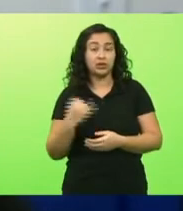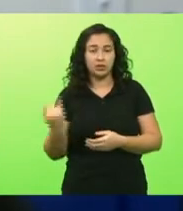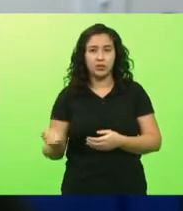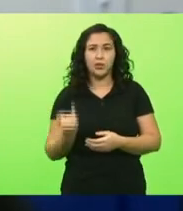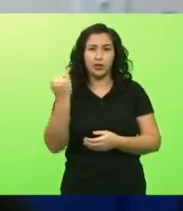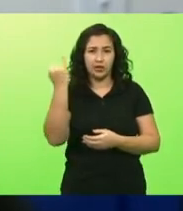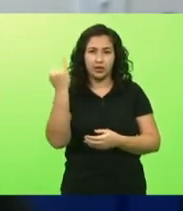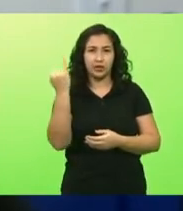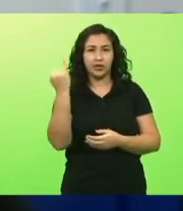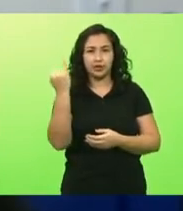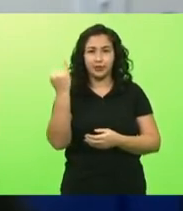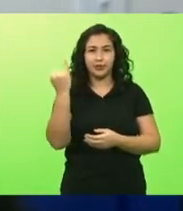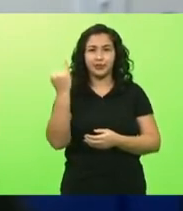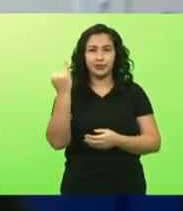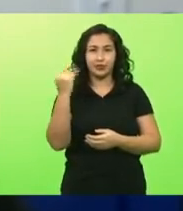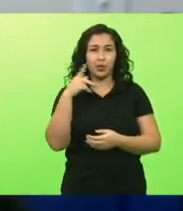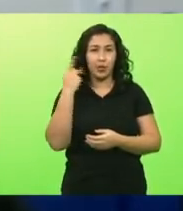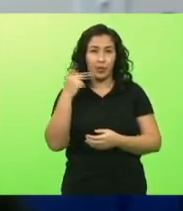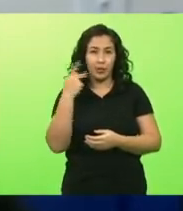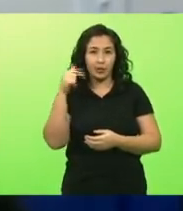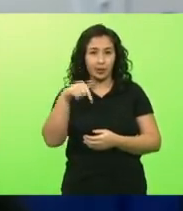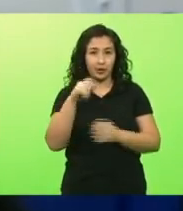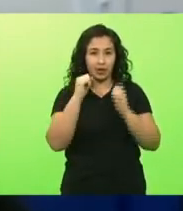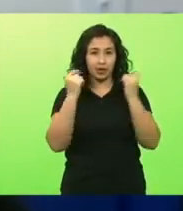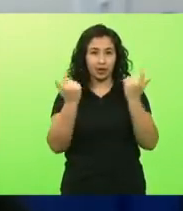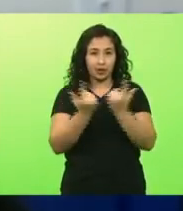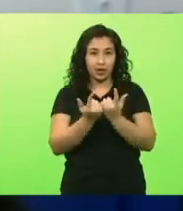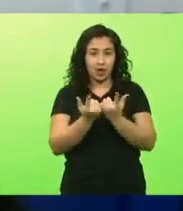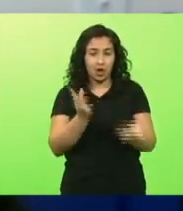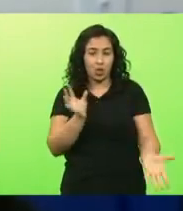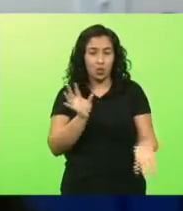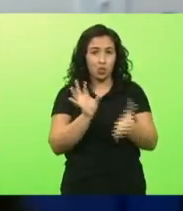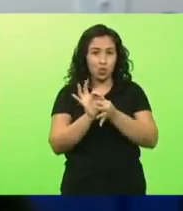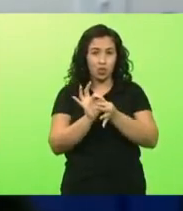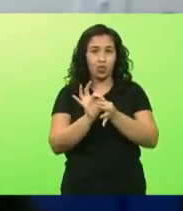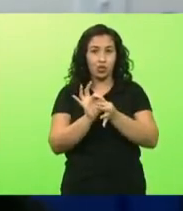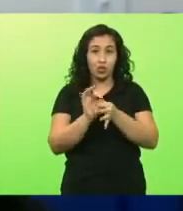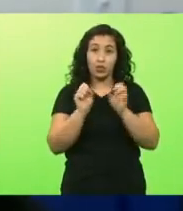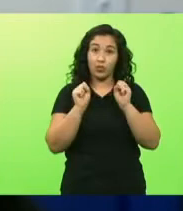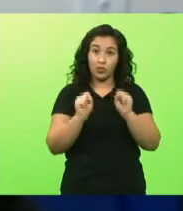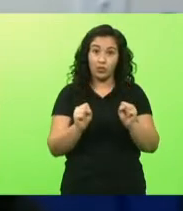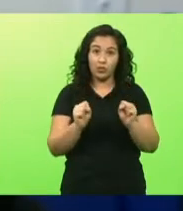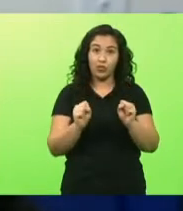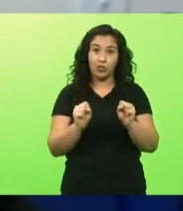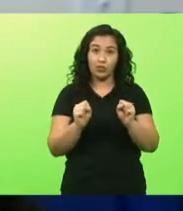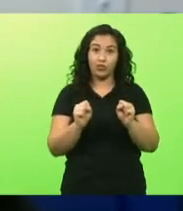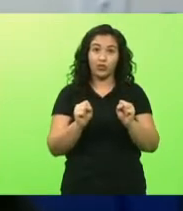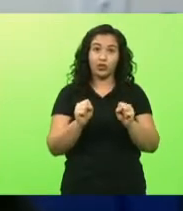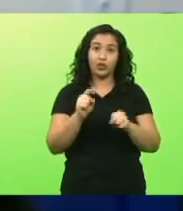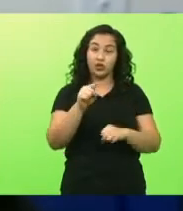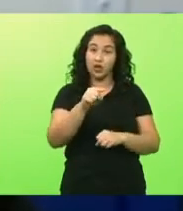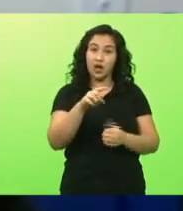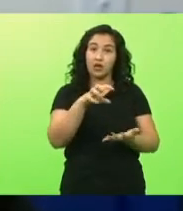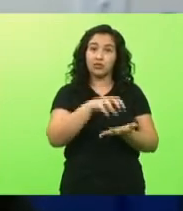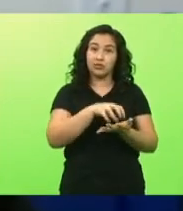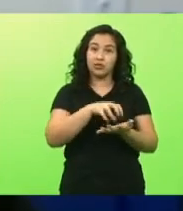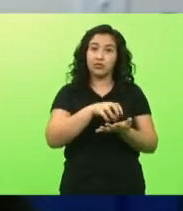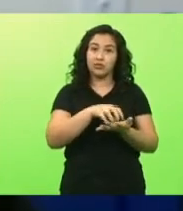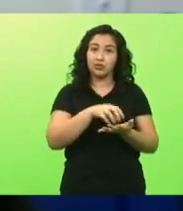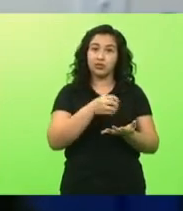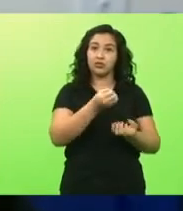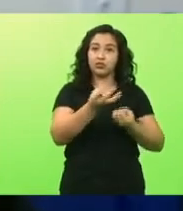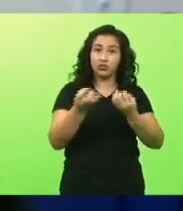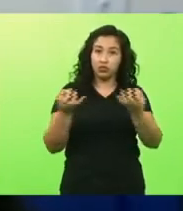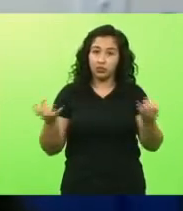que o parlamento se una para que, de fato, venha o centro de distribuição e que o